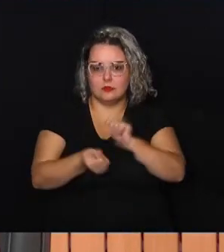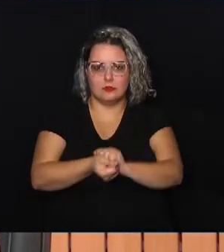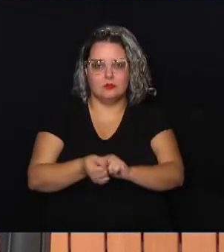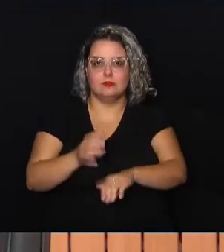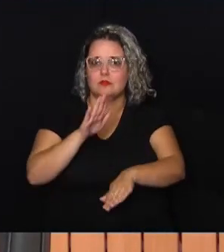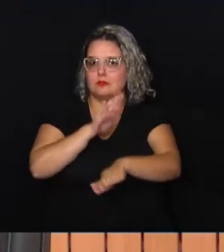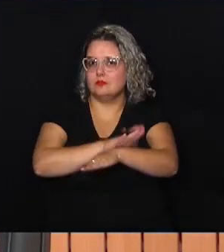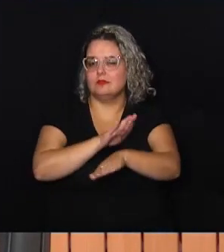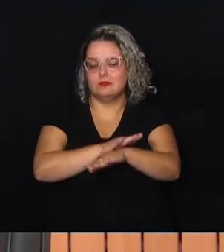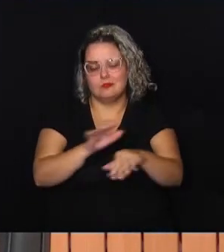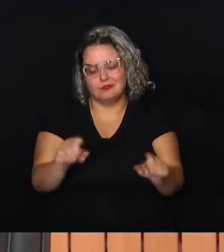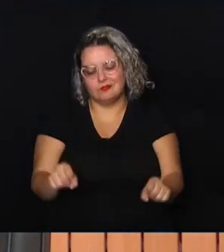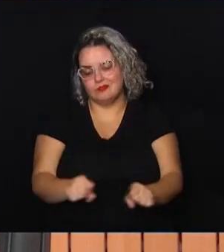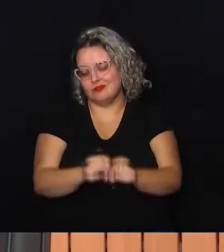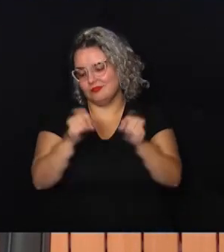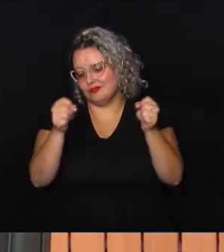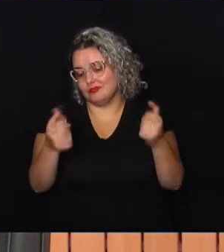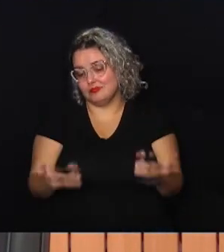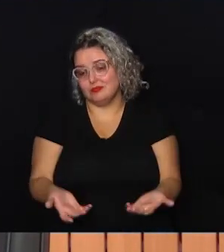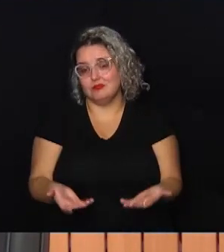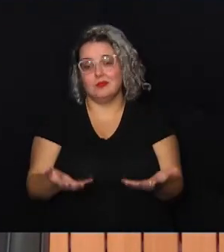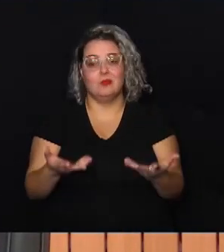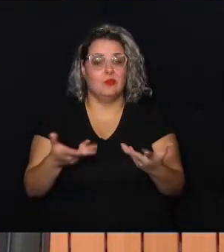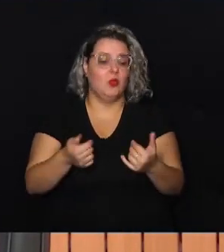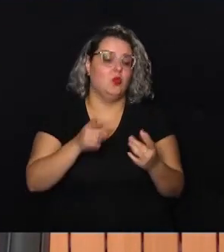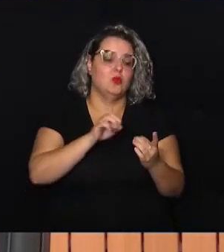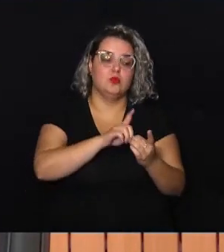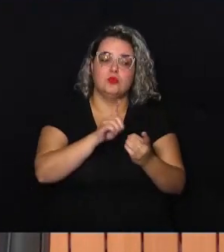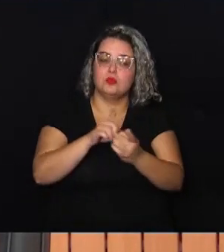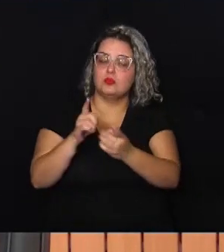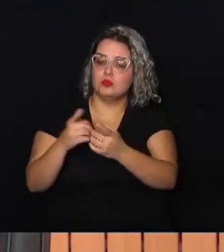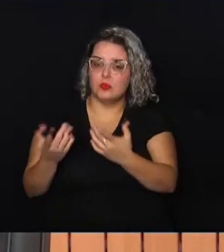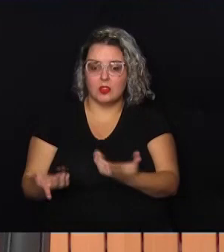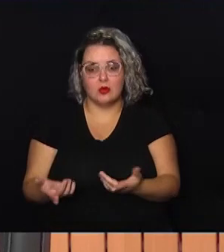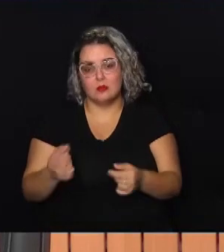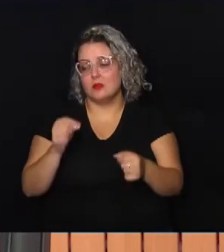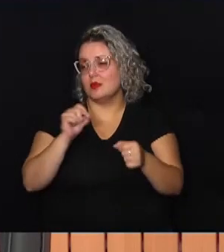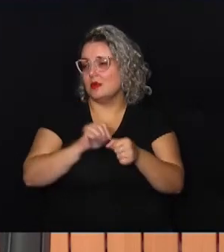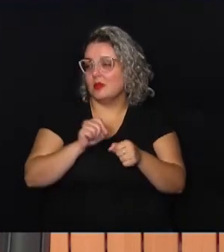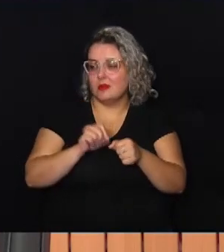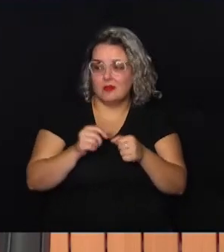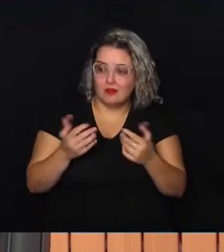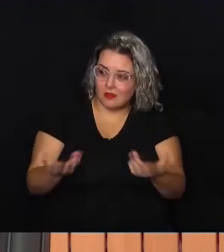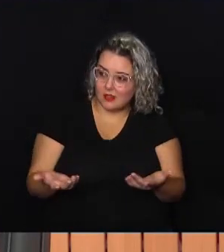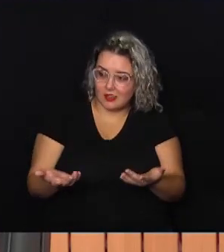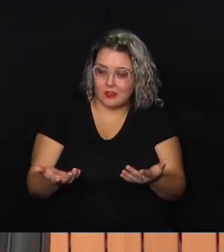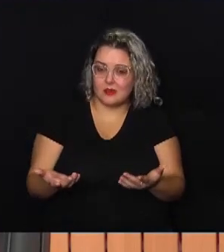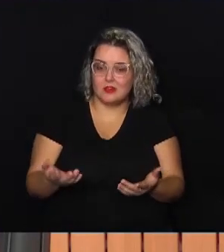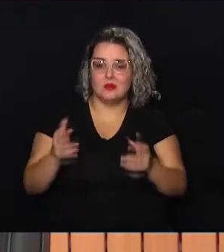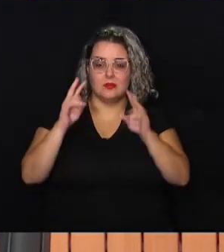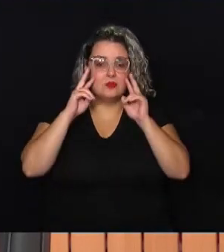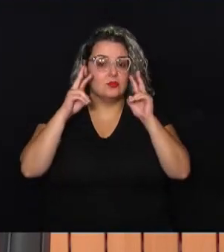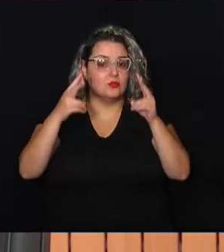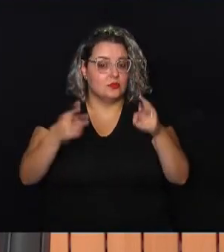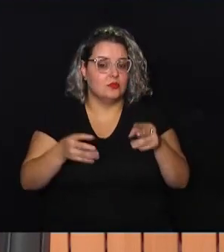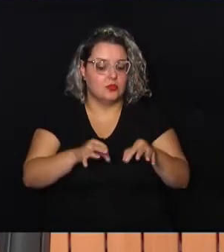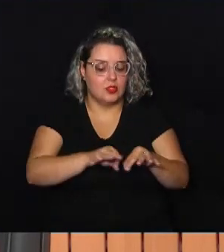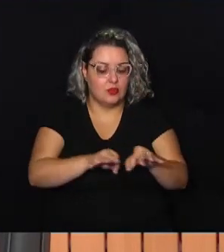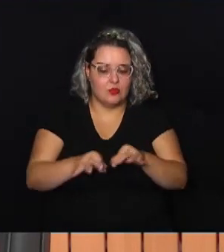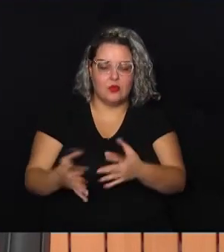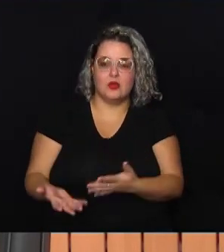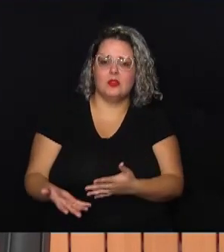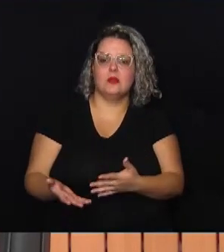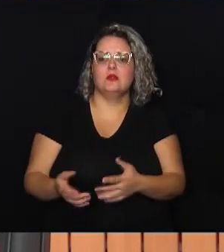assistencial, toda a demanda que é feita do ponto de vista de programação para